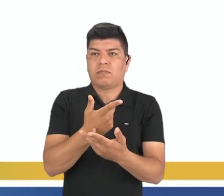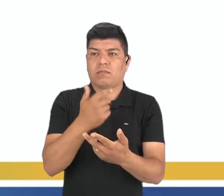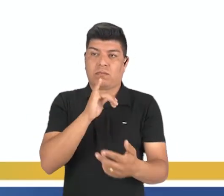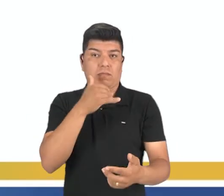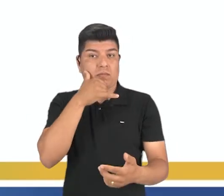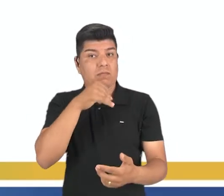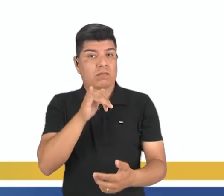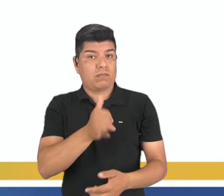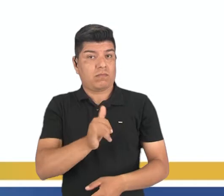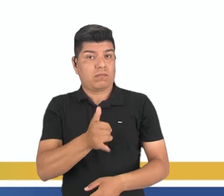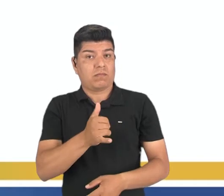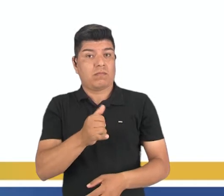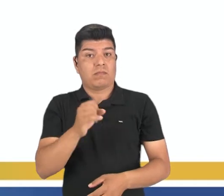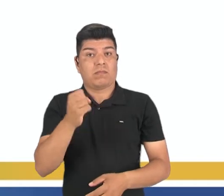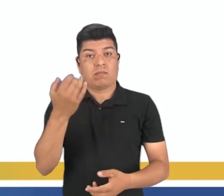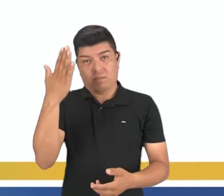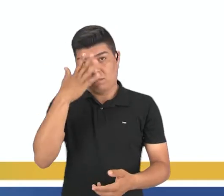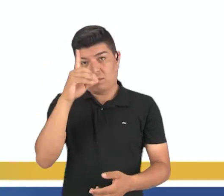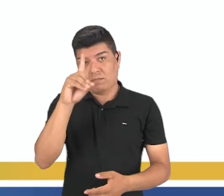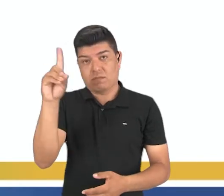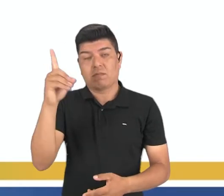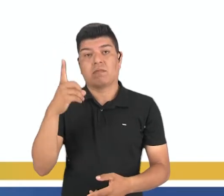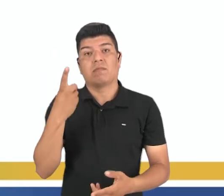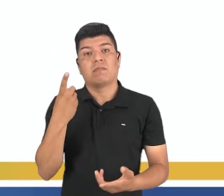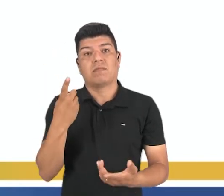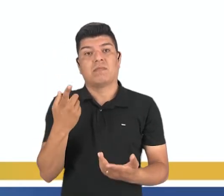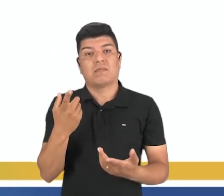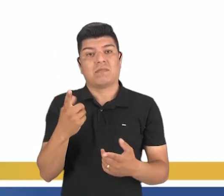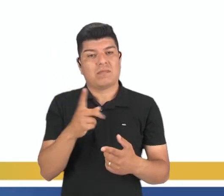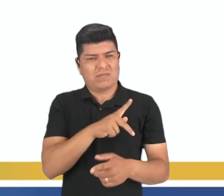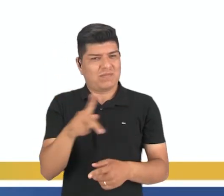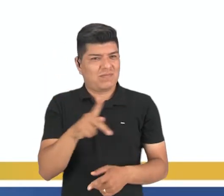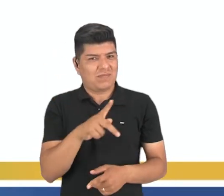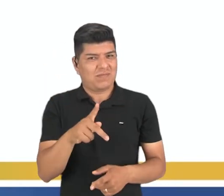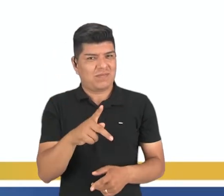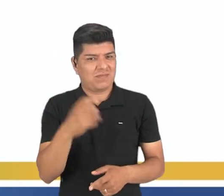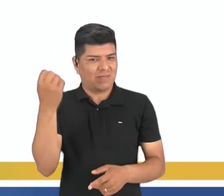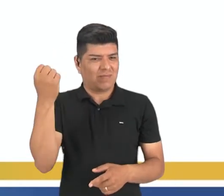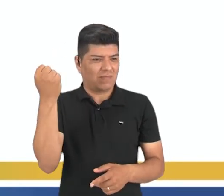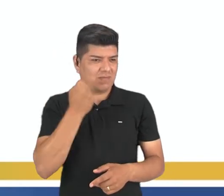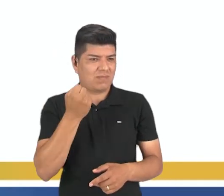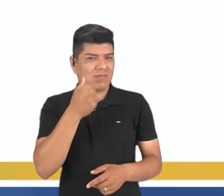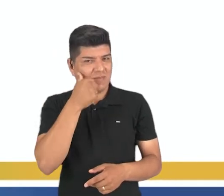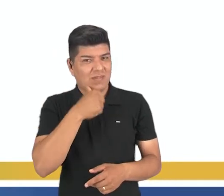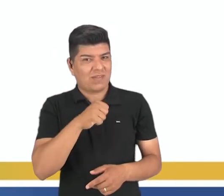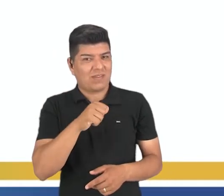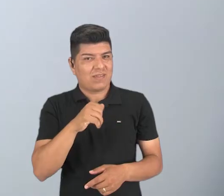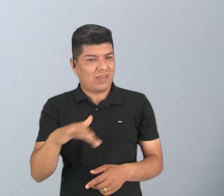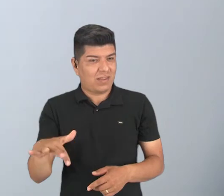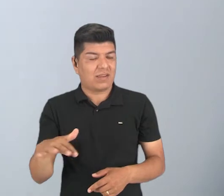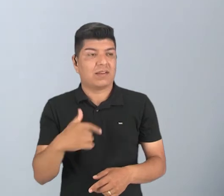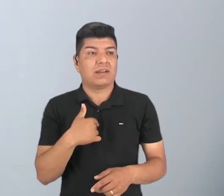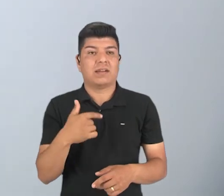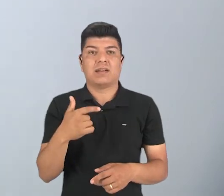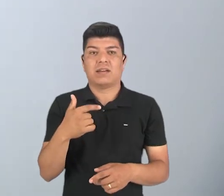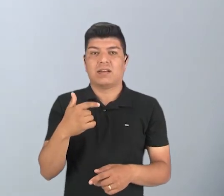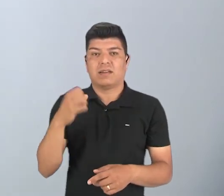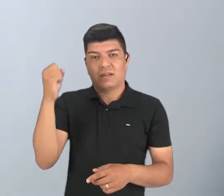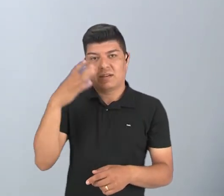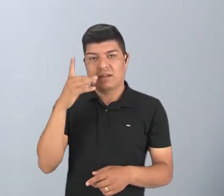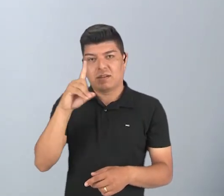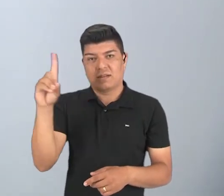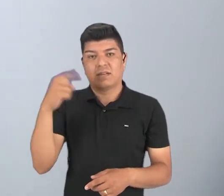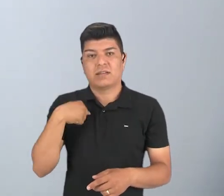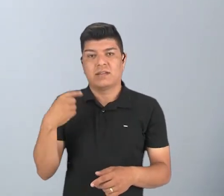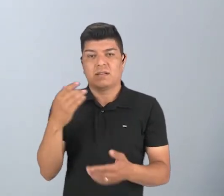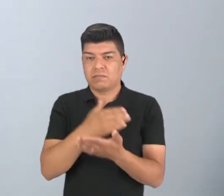mas graças a Deus, né? Infelizmente não. Peraí, professora, a senhora quer matar a menina? Graças a Deus, ela não entra aí